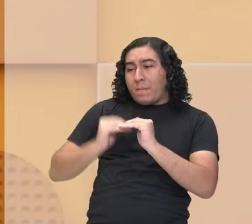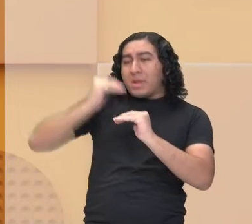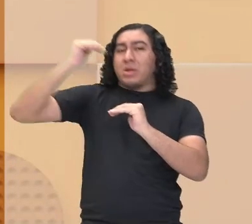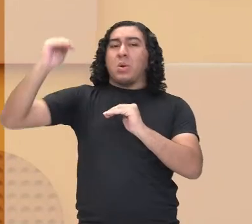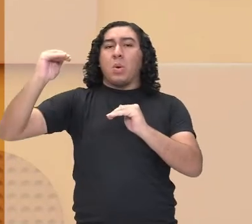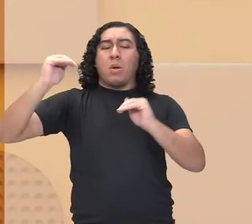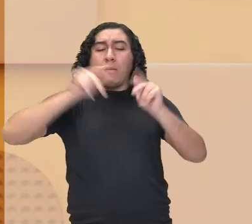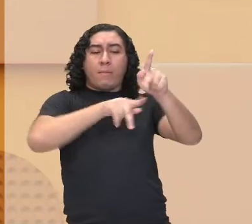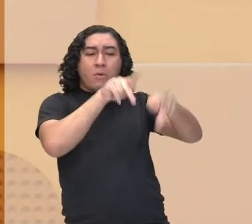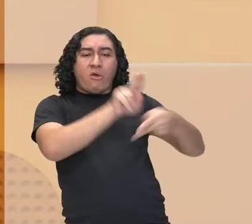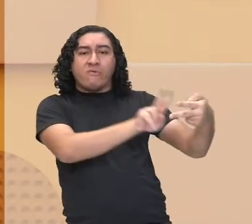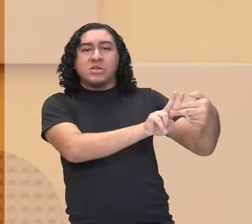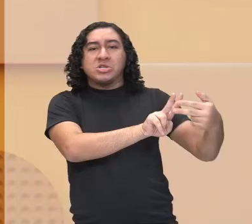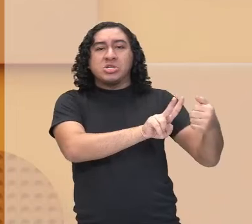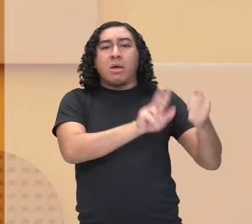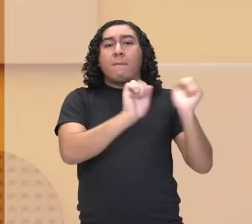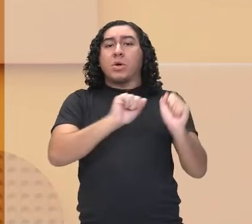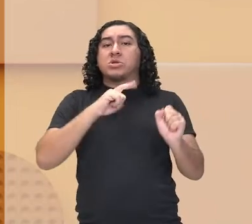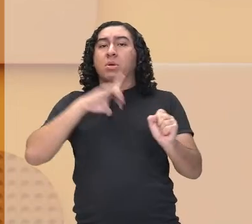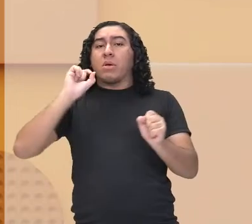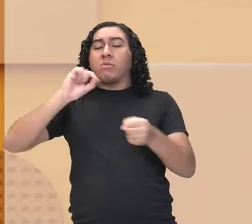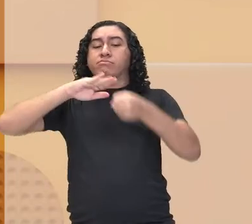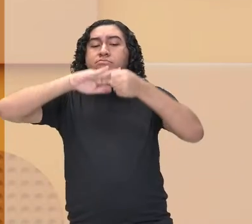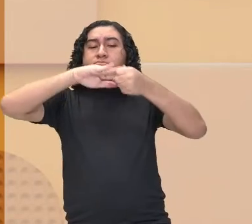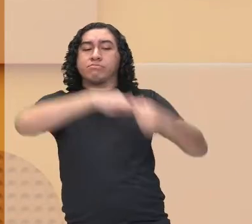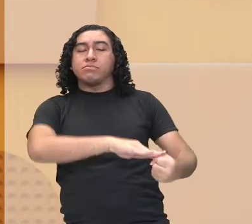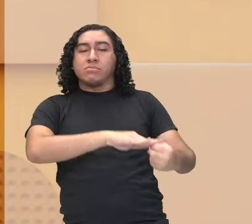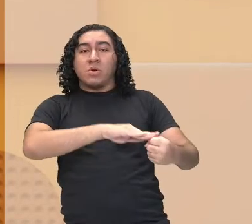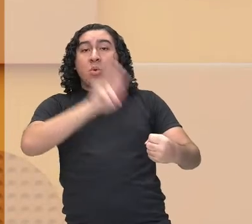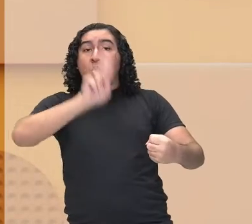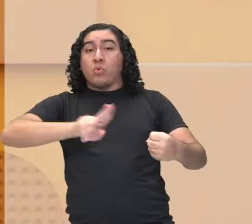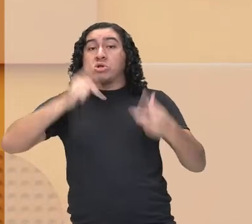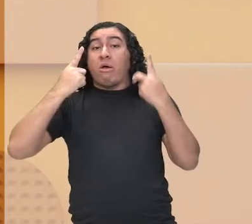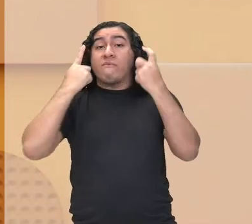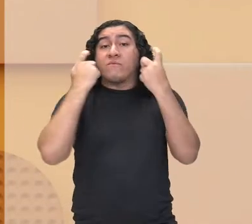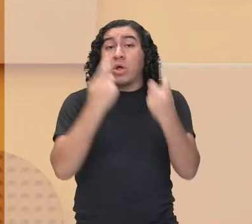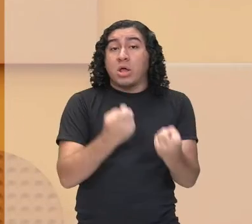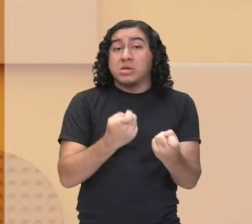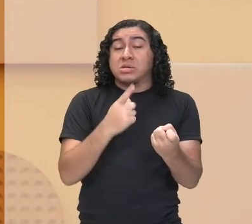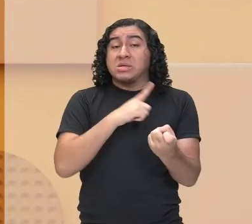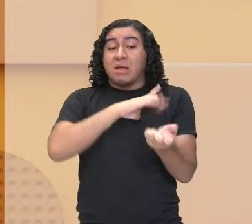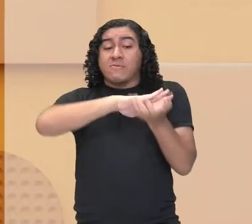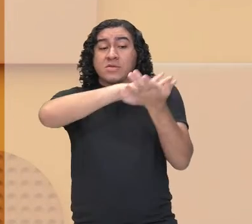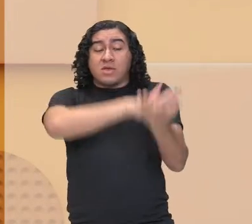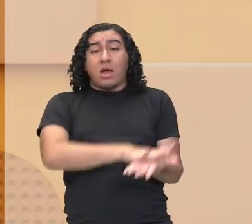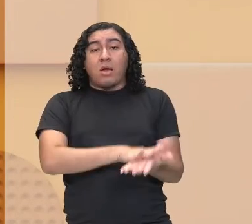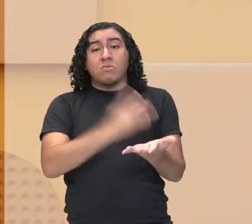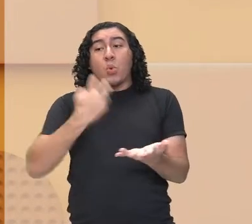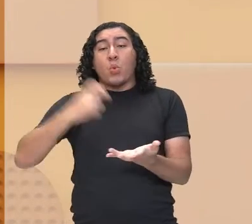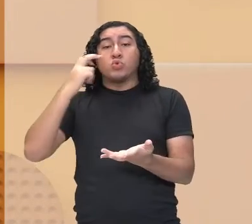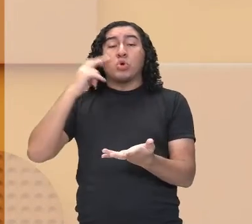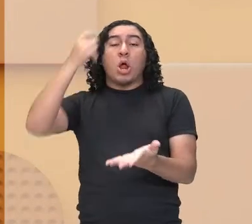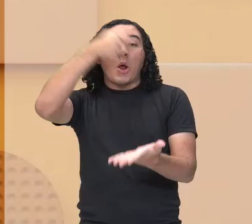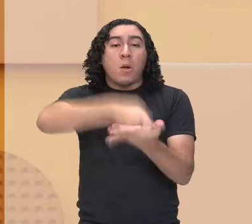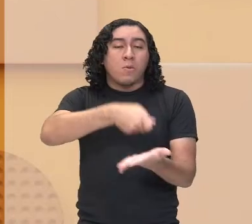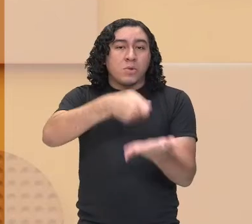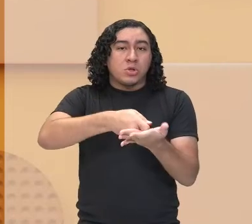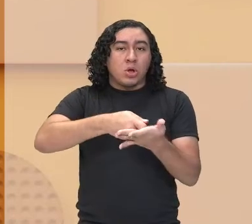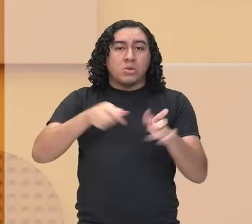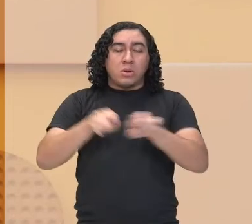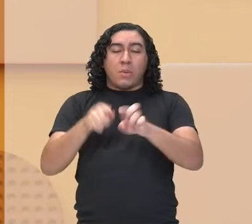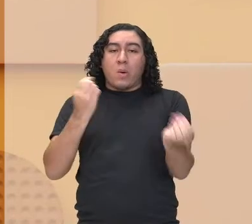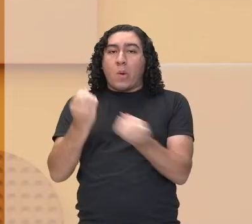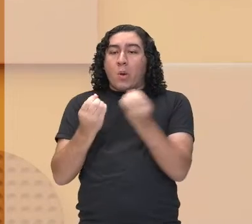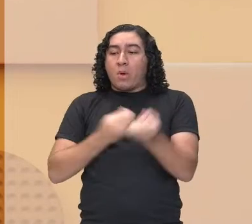povo, ele pode subjugá-lo e pode fazer uso da violência para impor a sua cultura, para impor o seu modo de